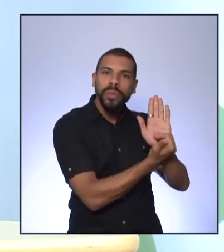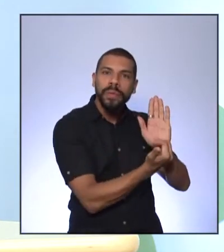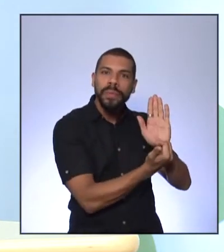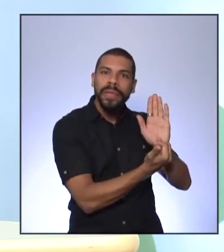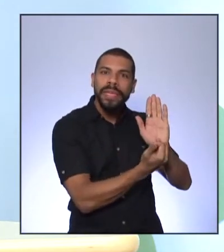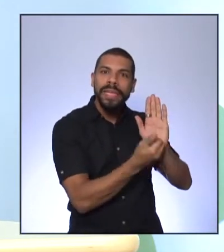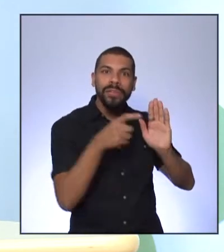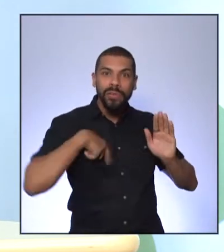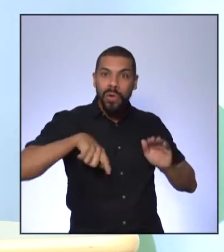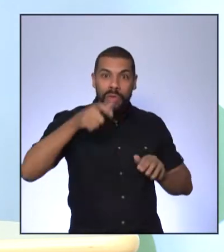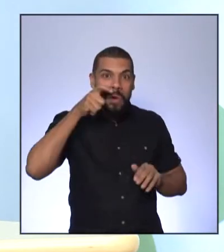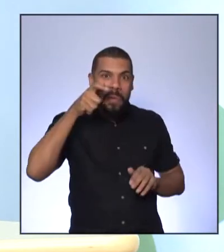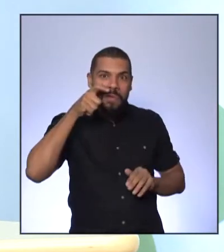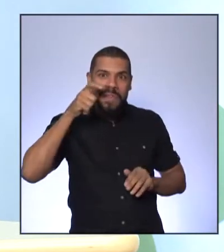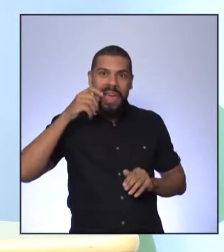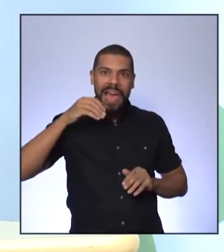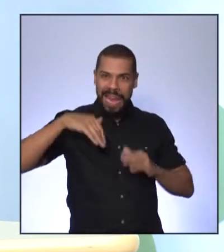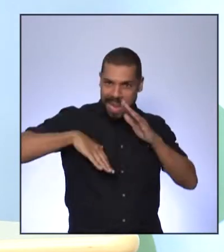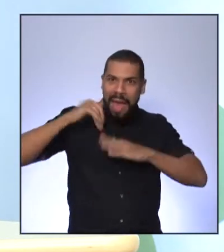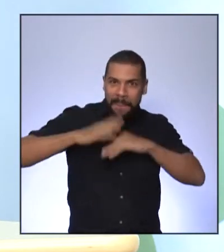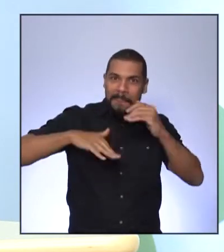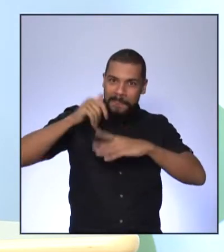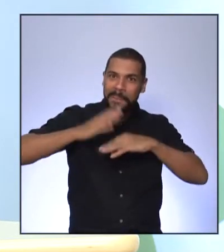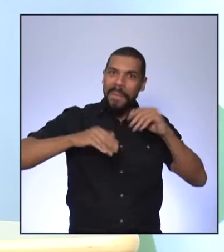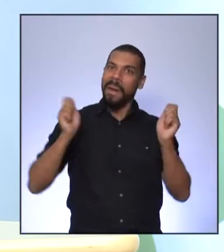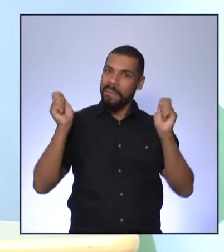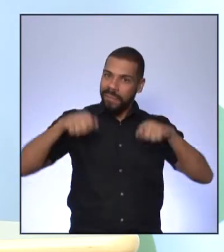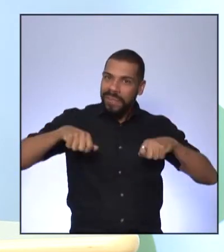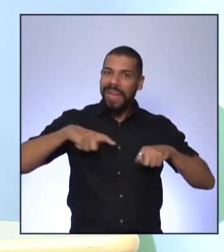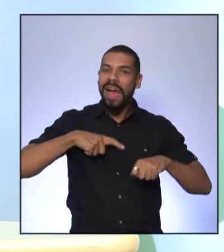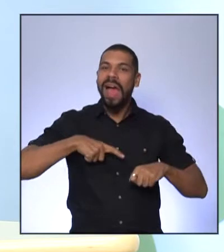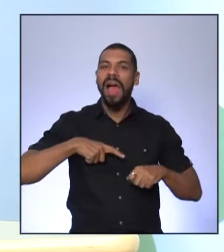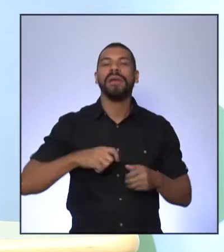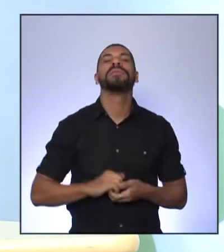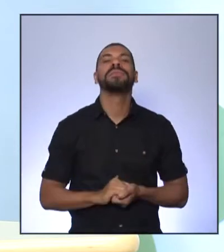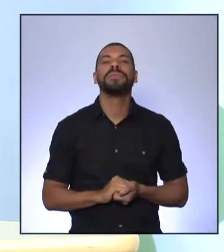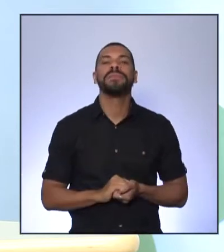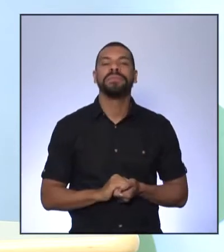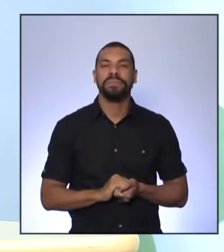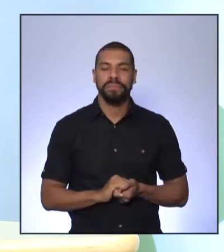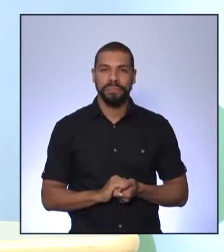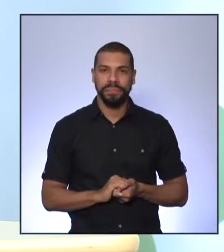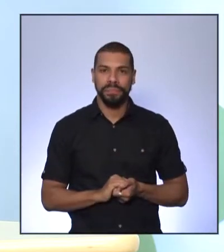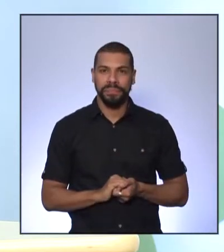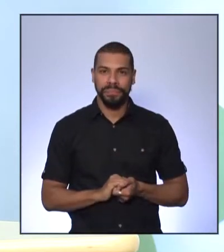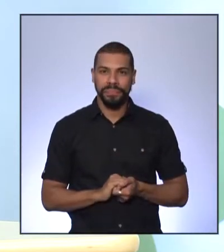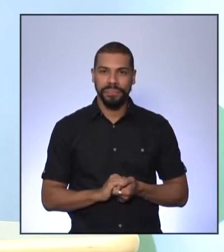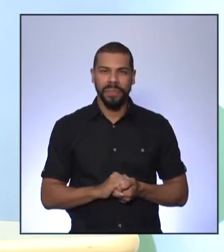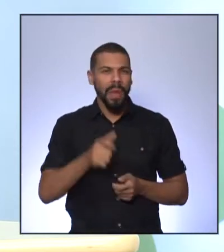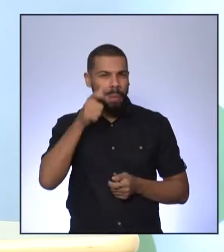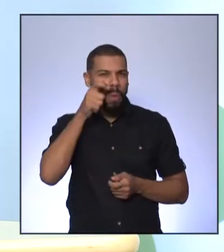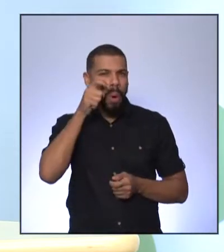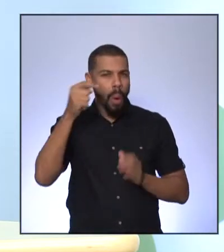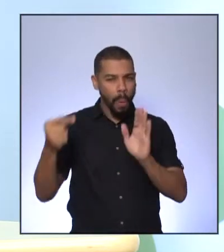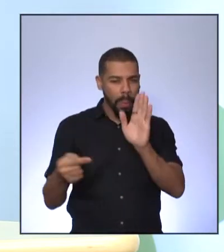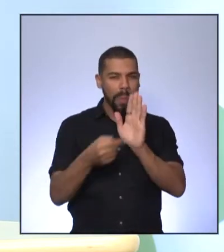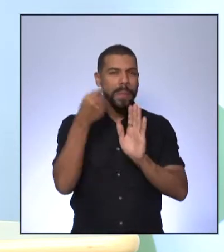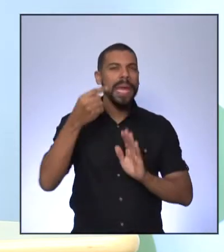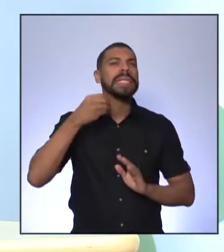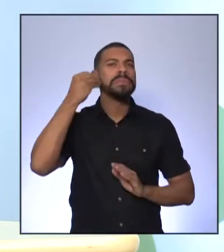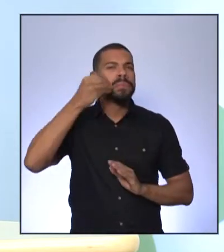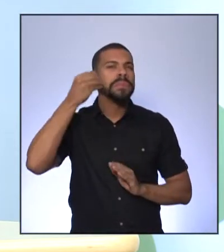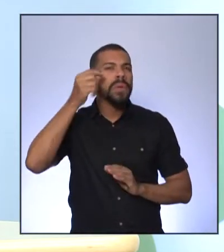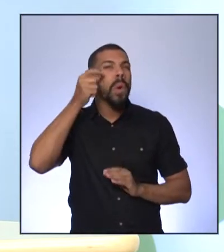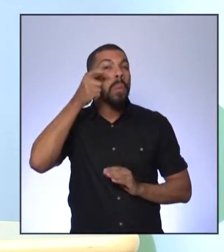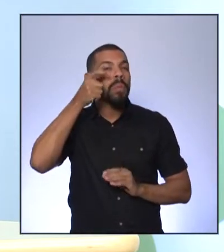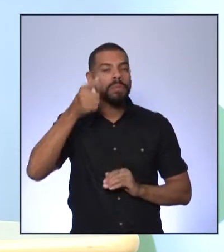vai testar na prática esses dois fatores que a gente falou, que é a concentração e o catalisador. Então, o primeiro experimento é o